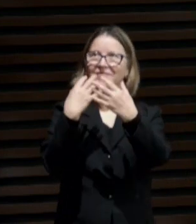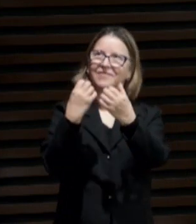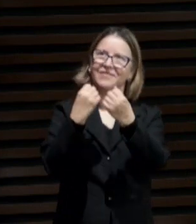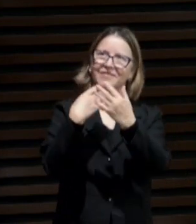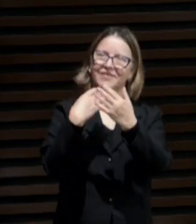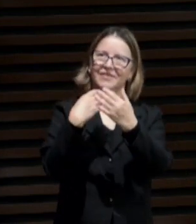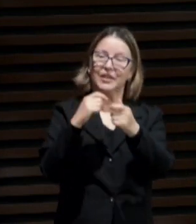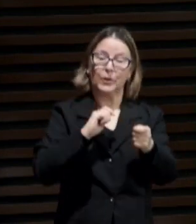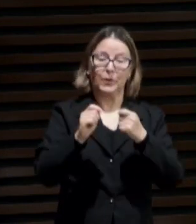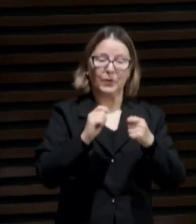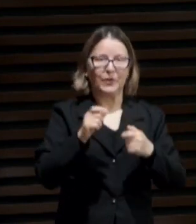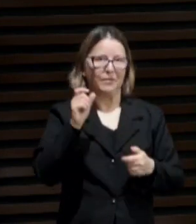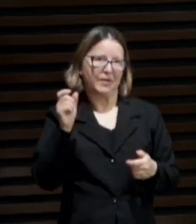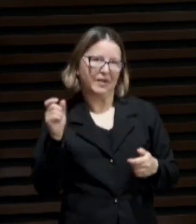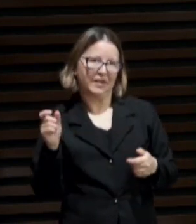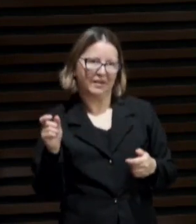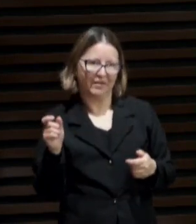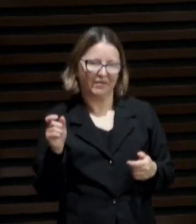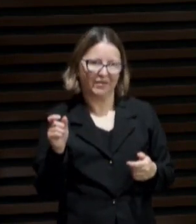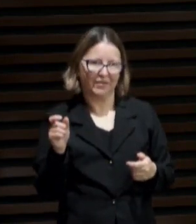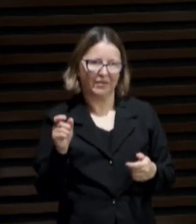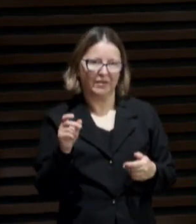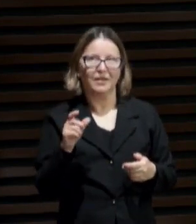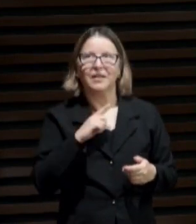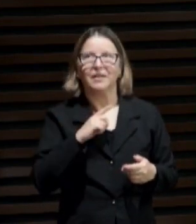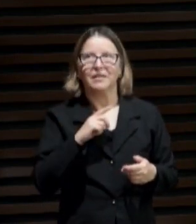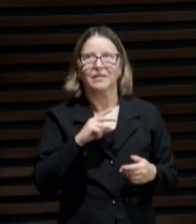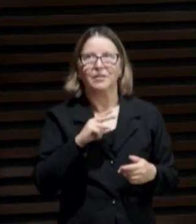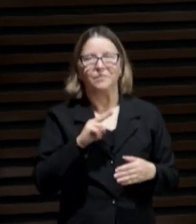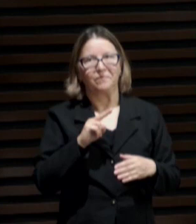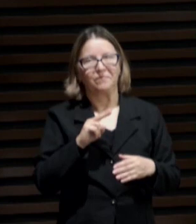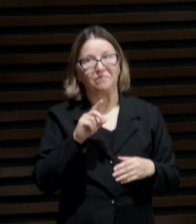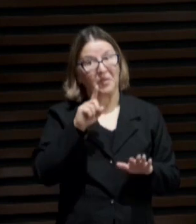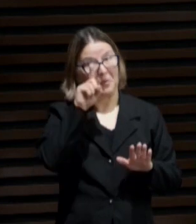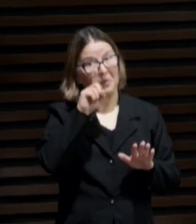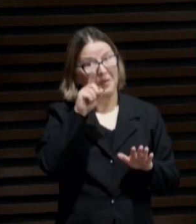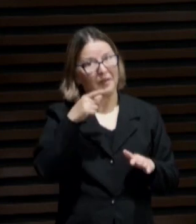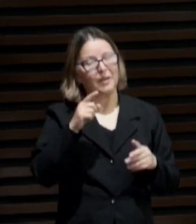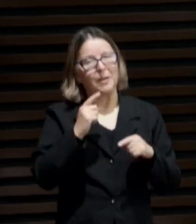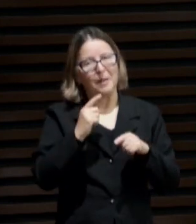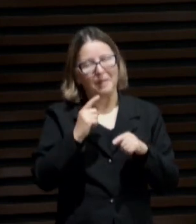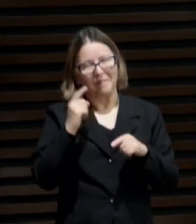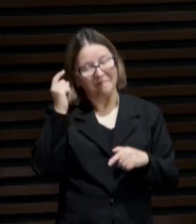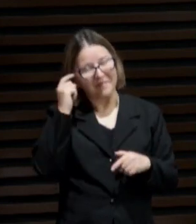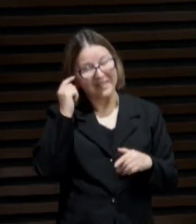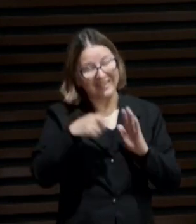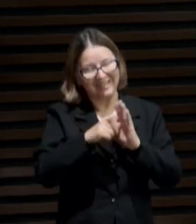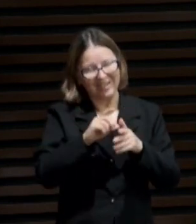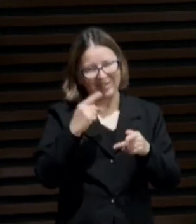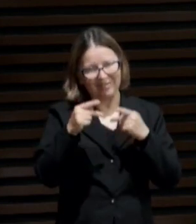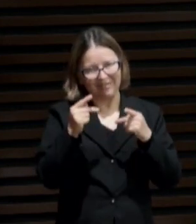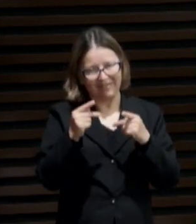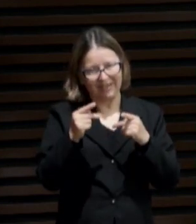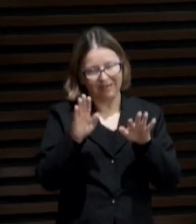a controlar as palavras e sermos cautelosos. Pense bem antes de falar, pondere e avalie as palavras